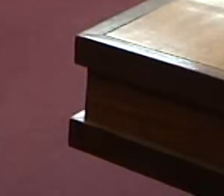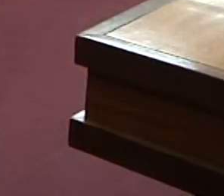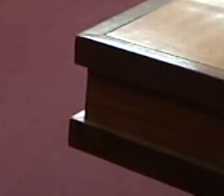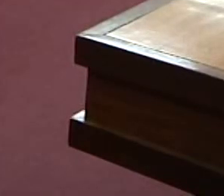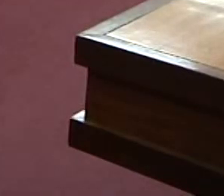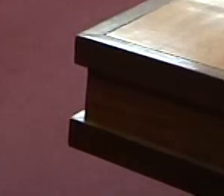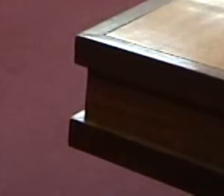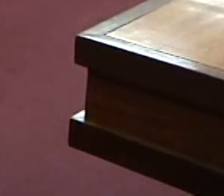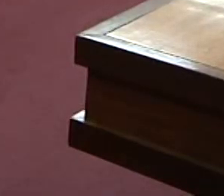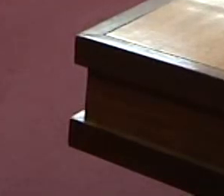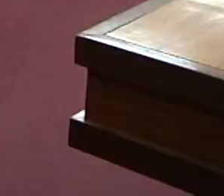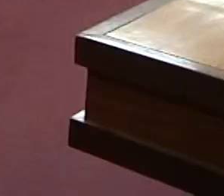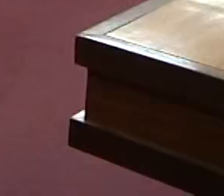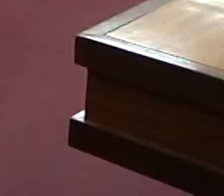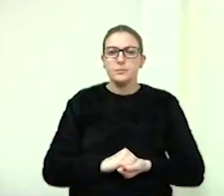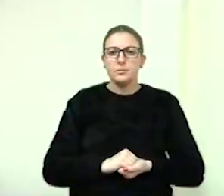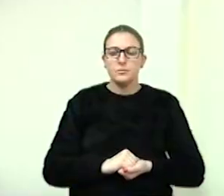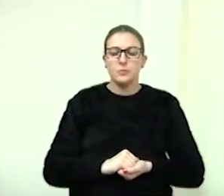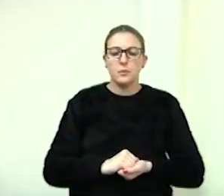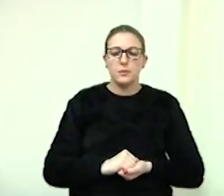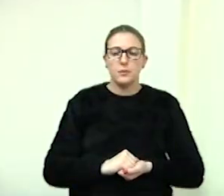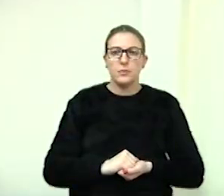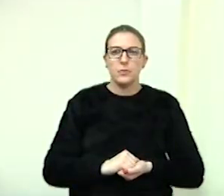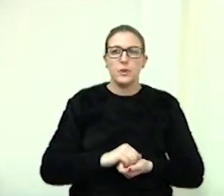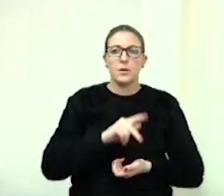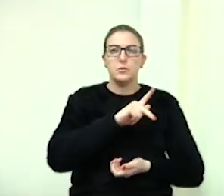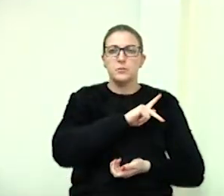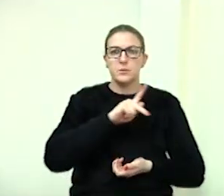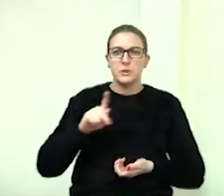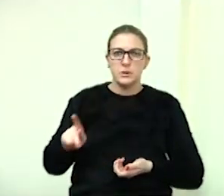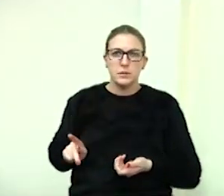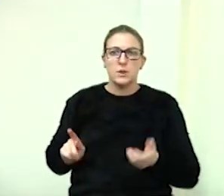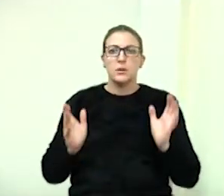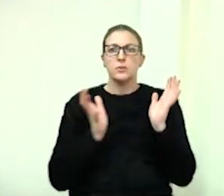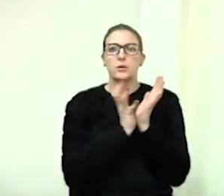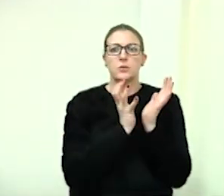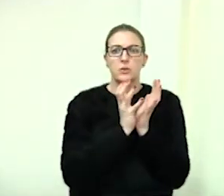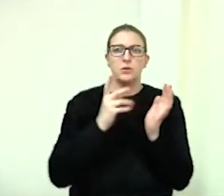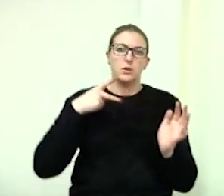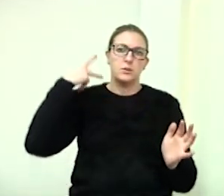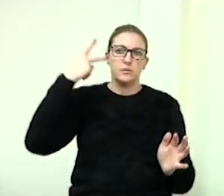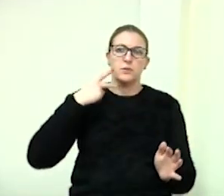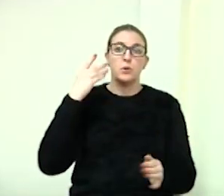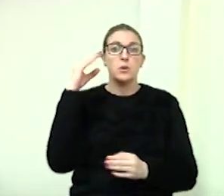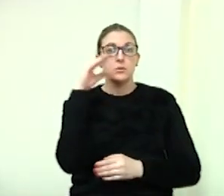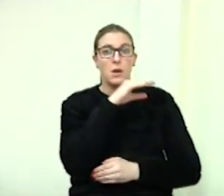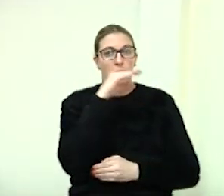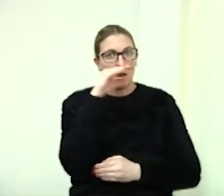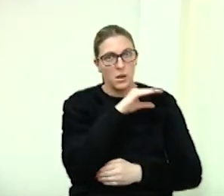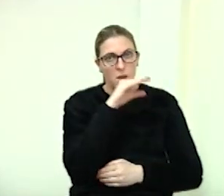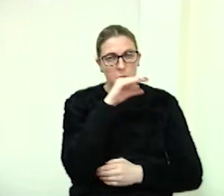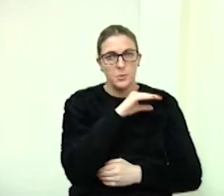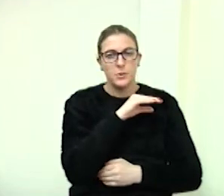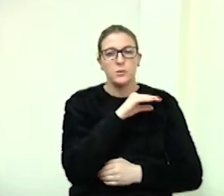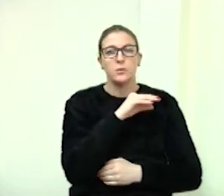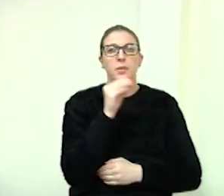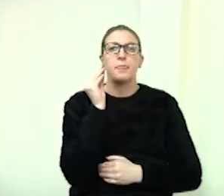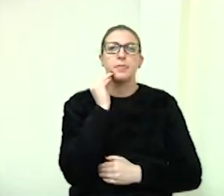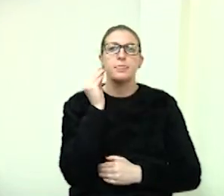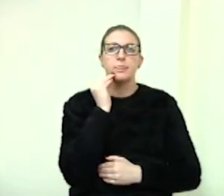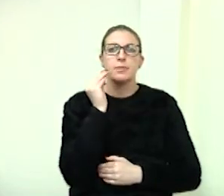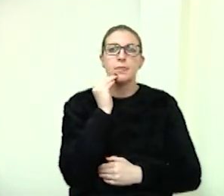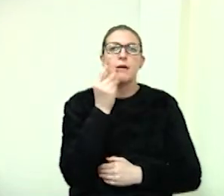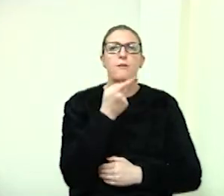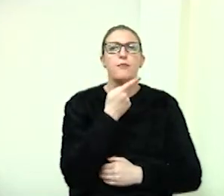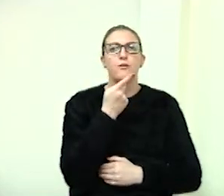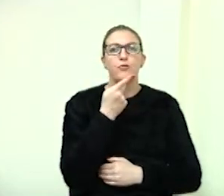Com a palavra, o vereador Mário Rossi. Sr. Presidente, senhores vereadores, rapidamente aqui, para tentar falar,